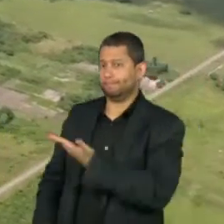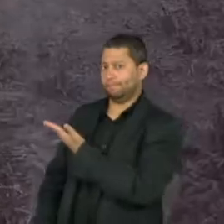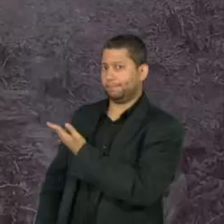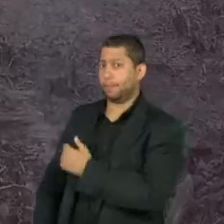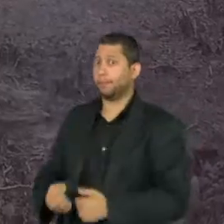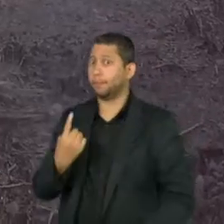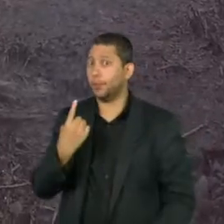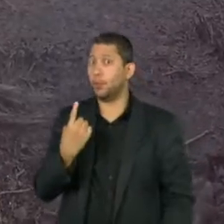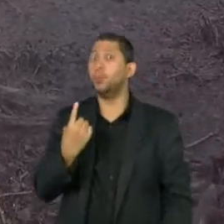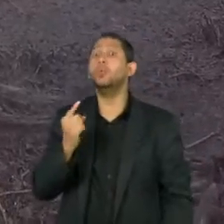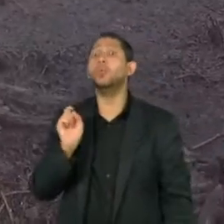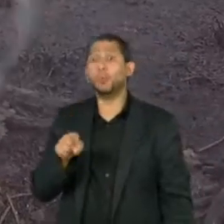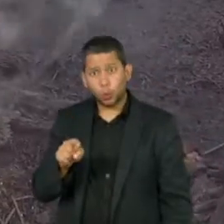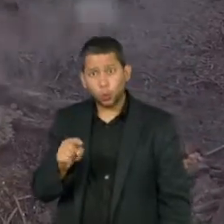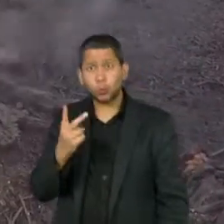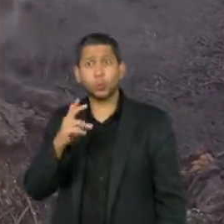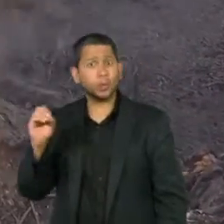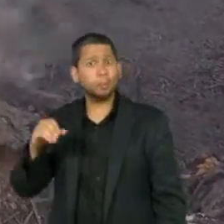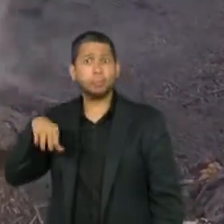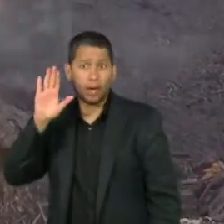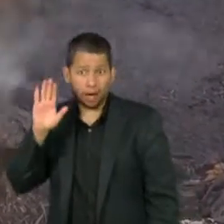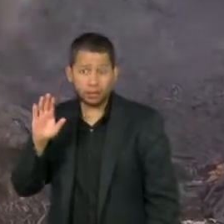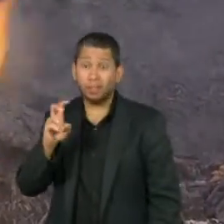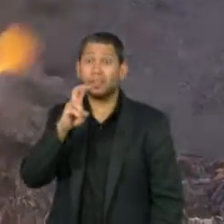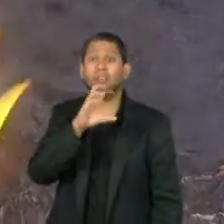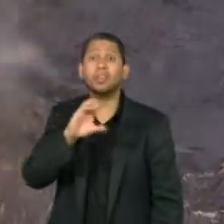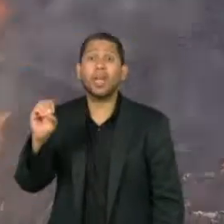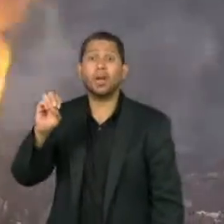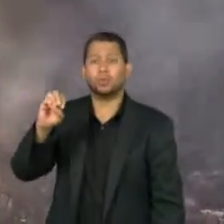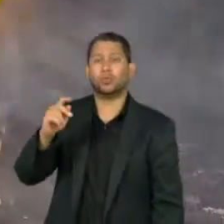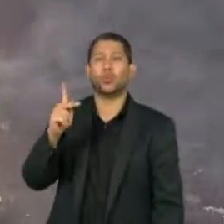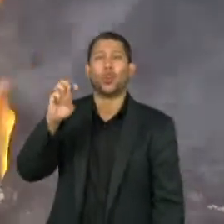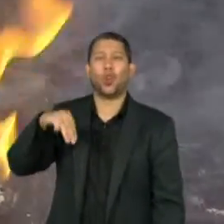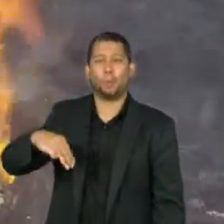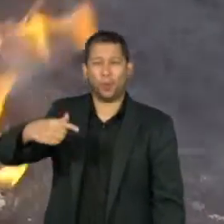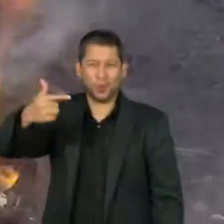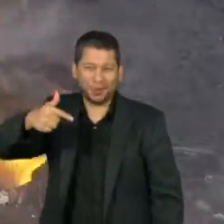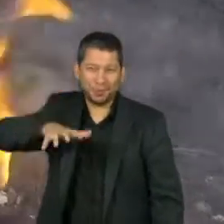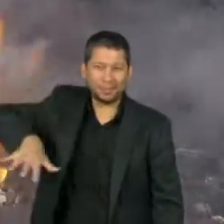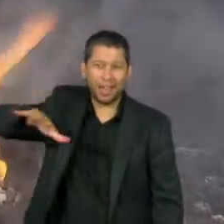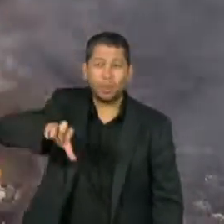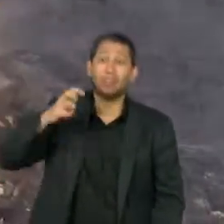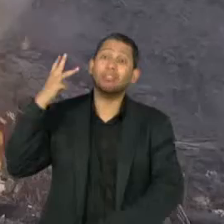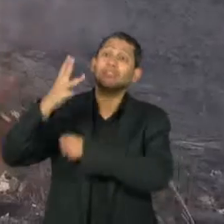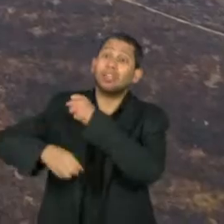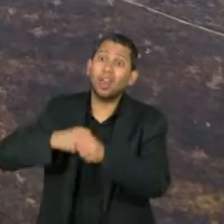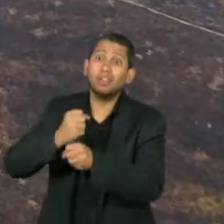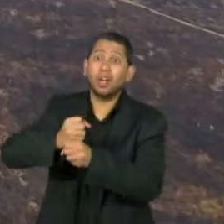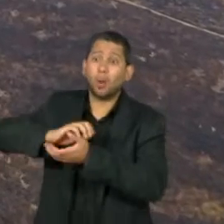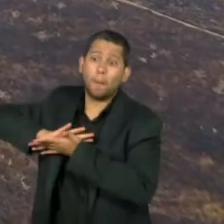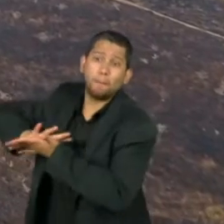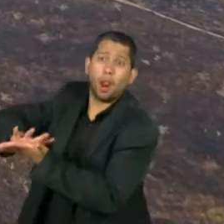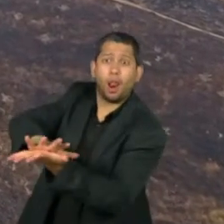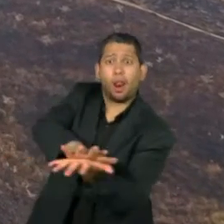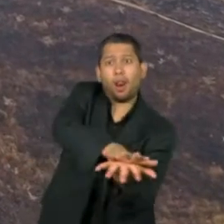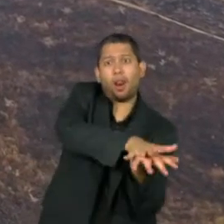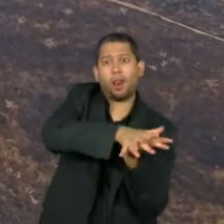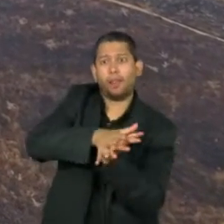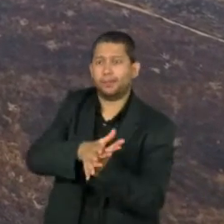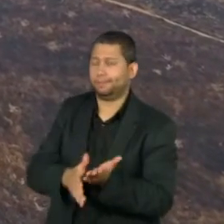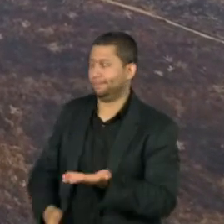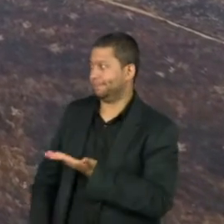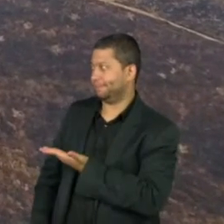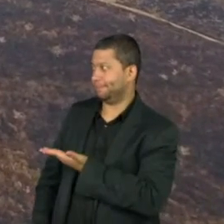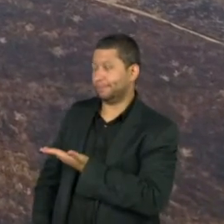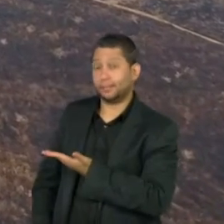quadrados, contra cerca de 500 quilômetros quadrados derrubados nos 3 anos anteriores. Os criminosos abriram